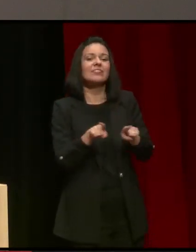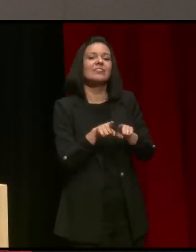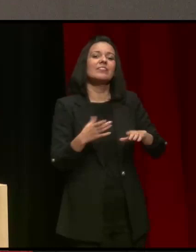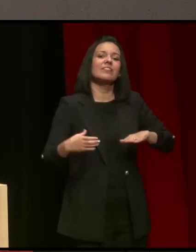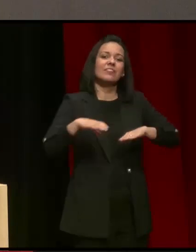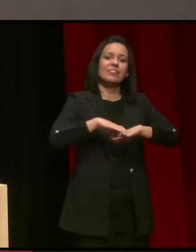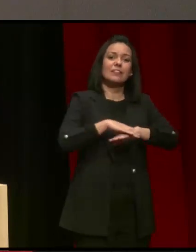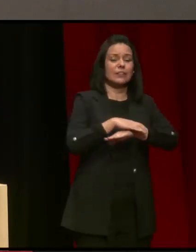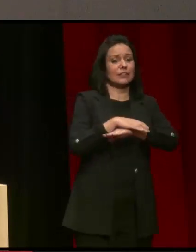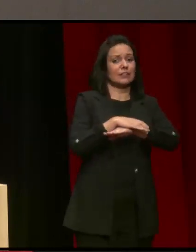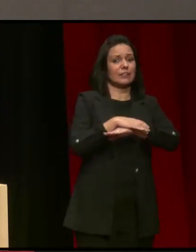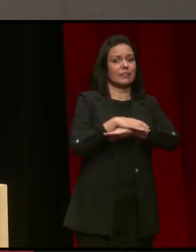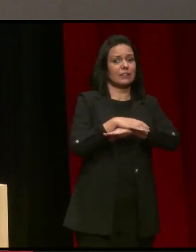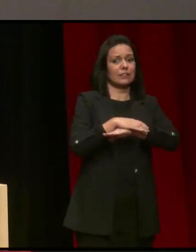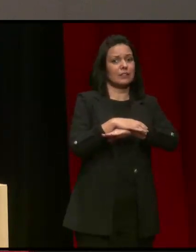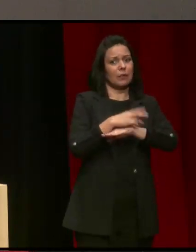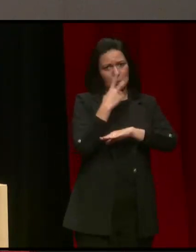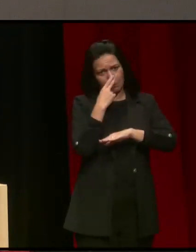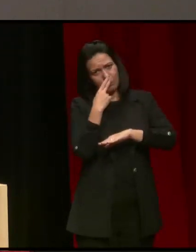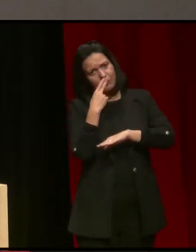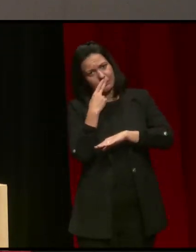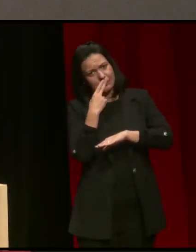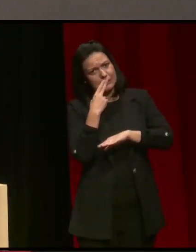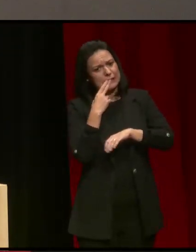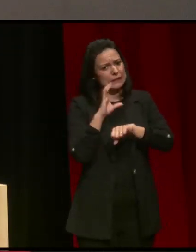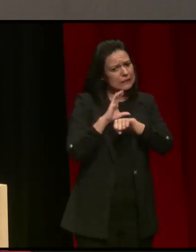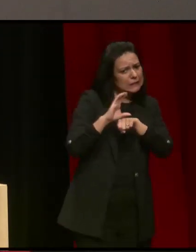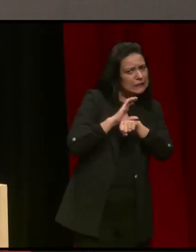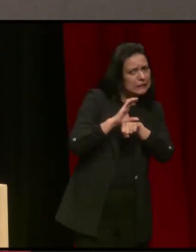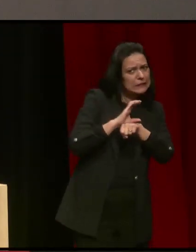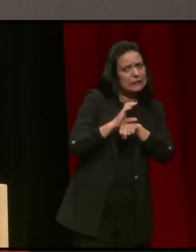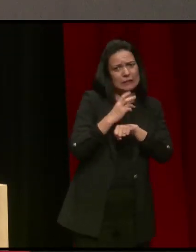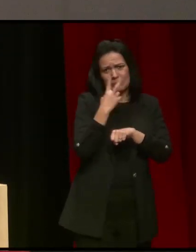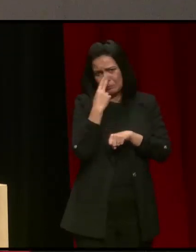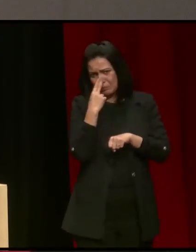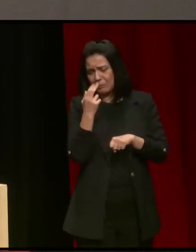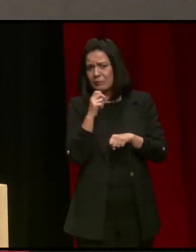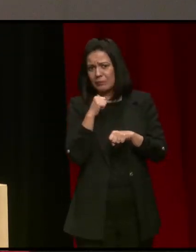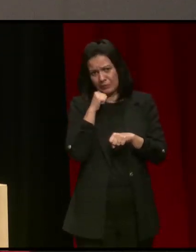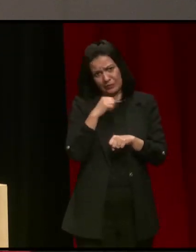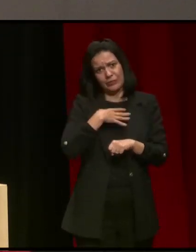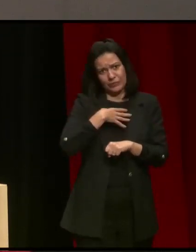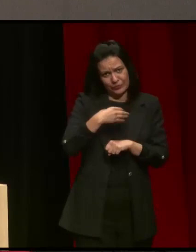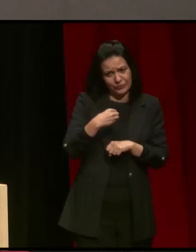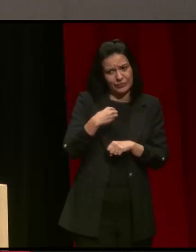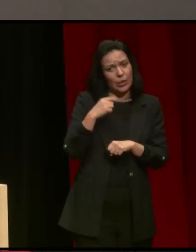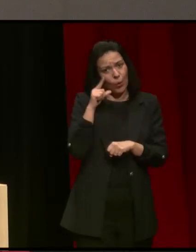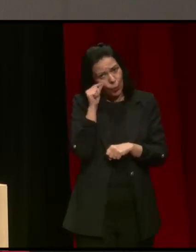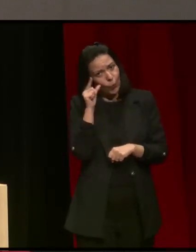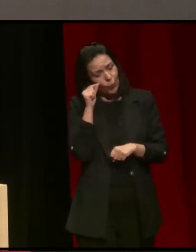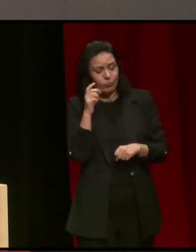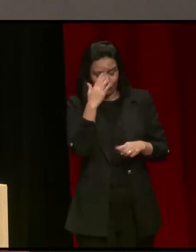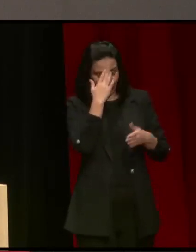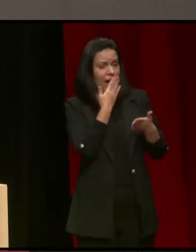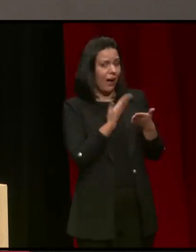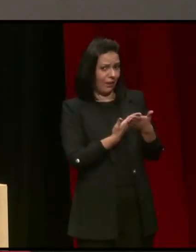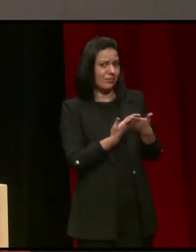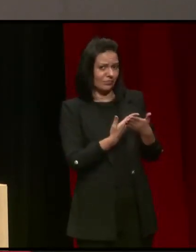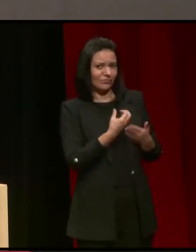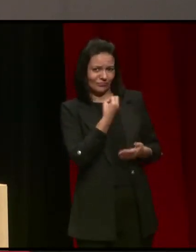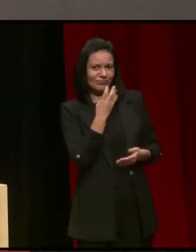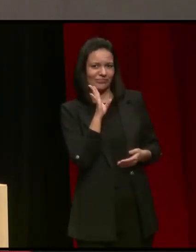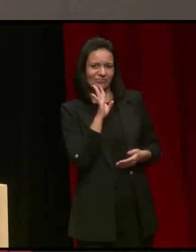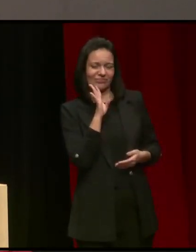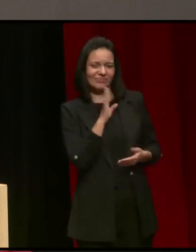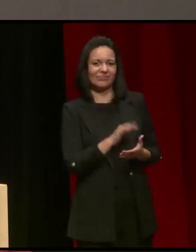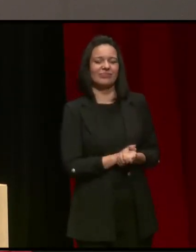sapatênis, segundo ela também, meio cinza, mas é que ela estava meio dormindo hoje pela manhã. Então eu confiei nela, mas tá legal. E